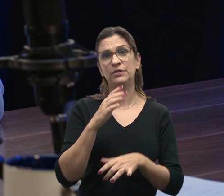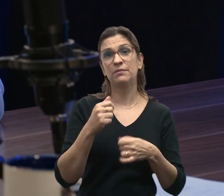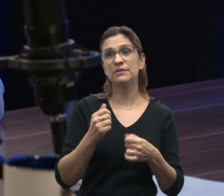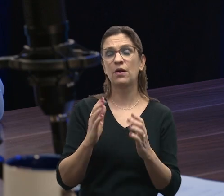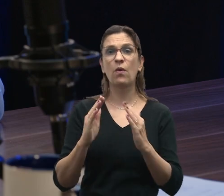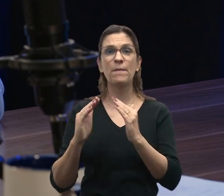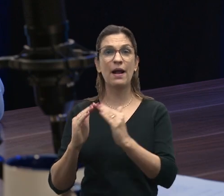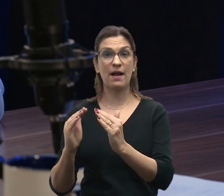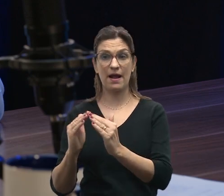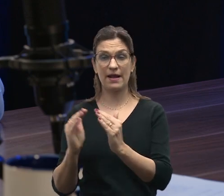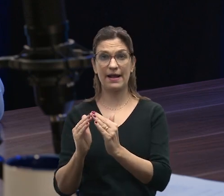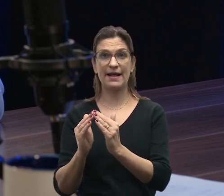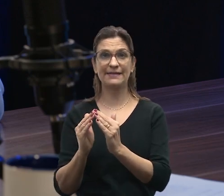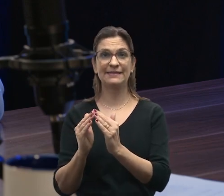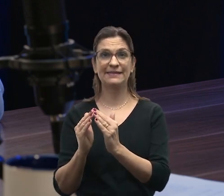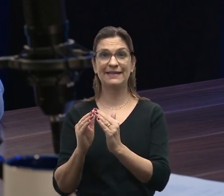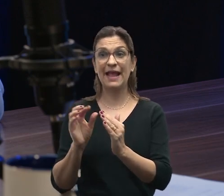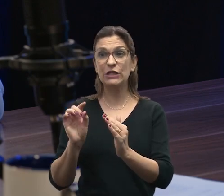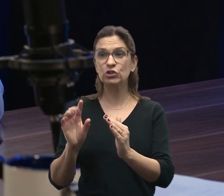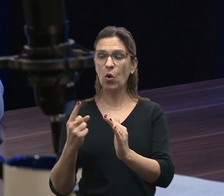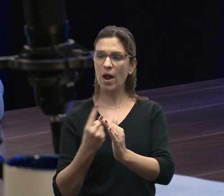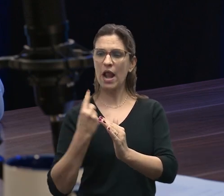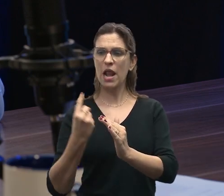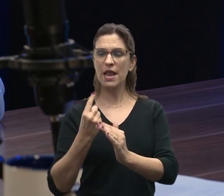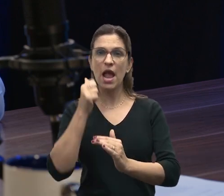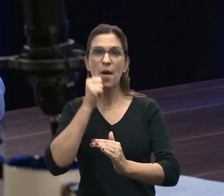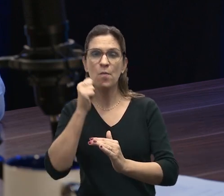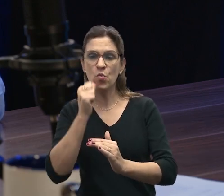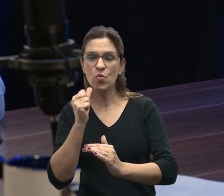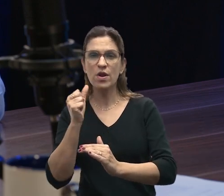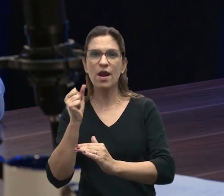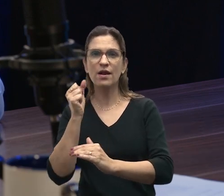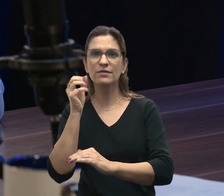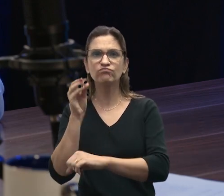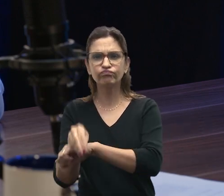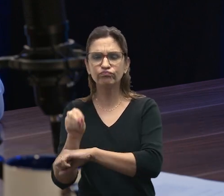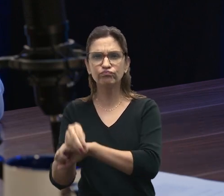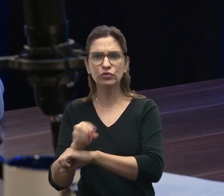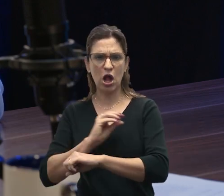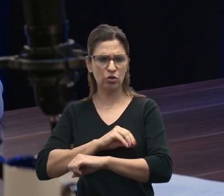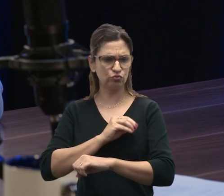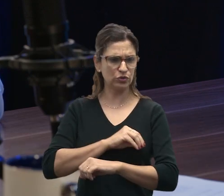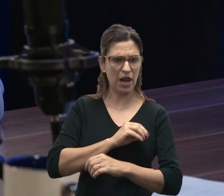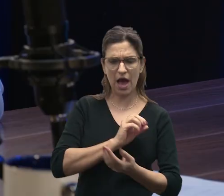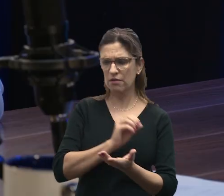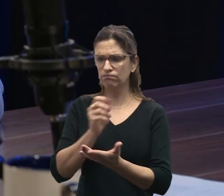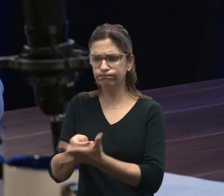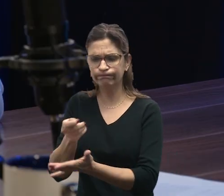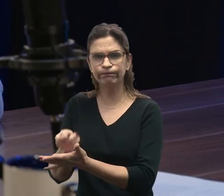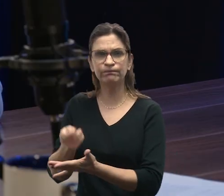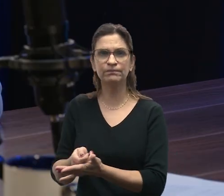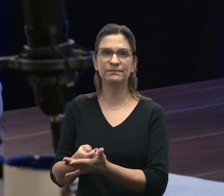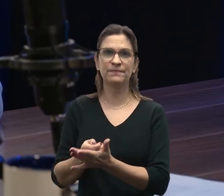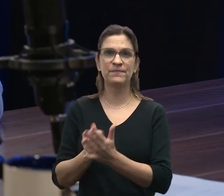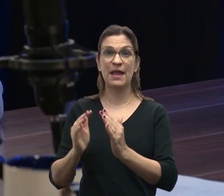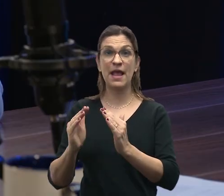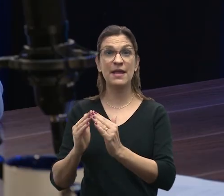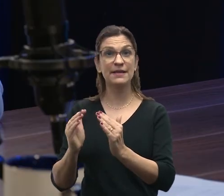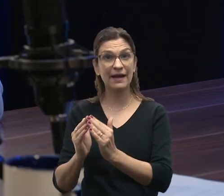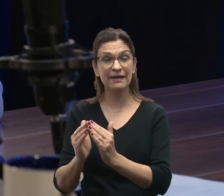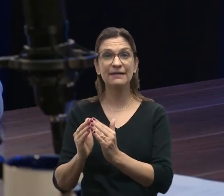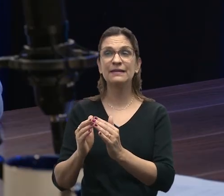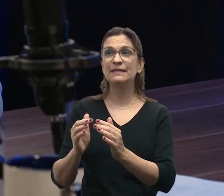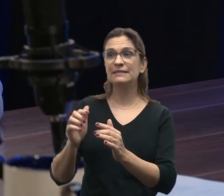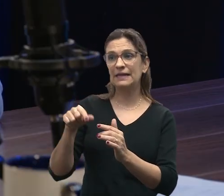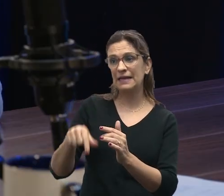sustentado exclusivamente por mulheres é o lar mais pobre do estado, da cidade. Porque